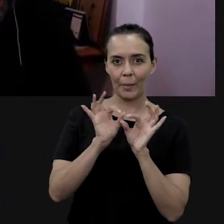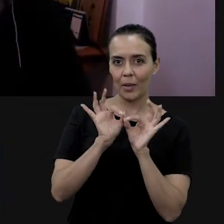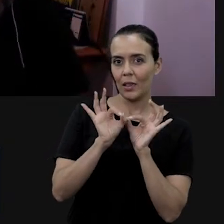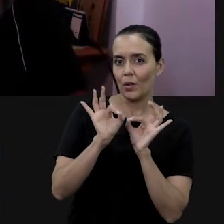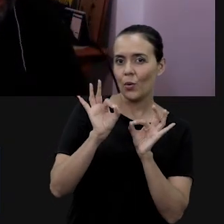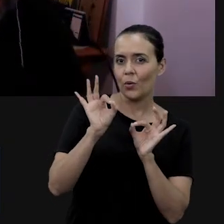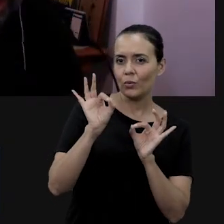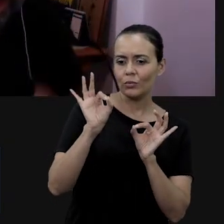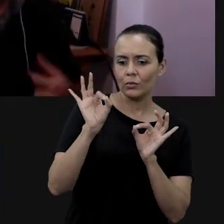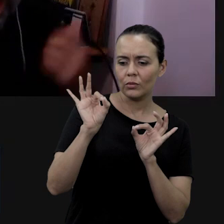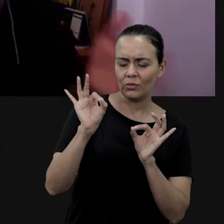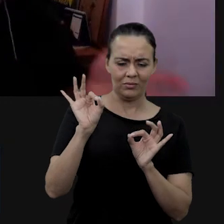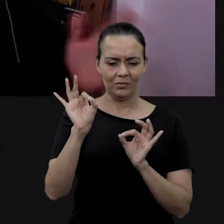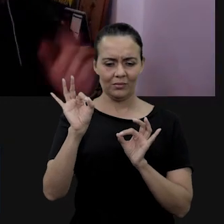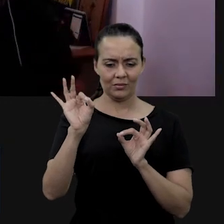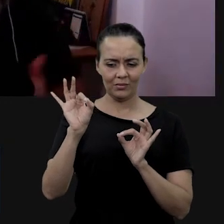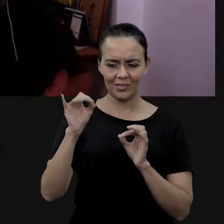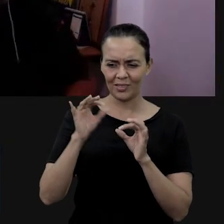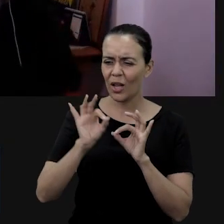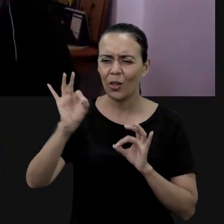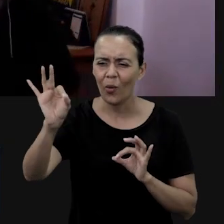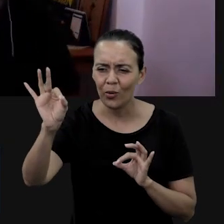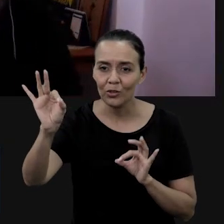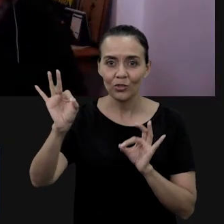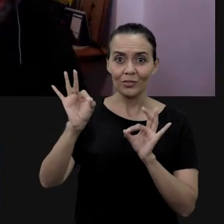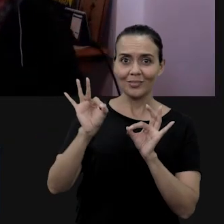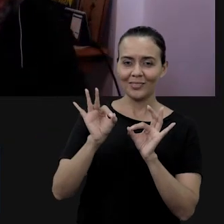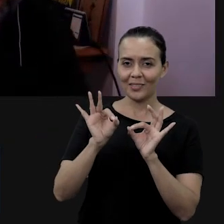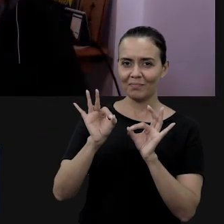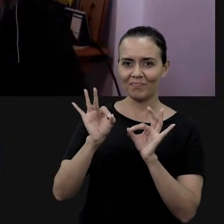da cena. Eu não vou, eu não entro, eu não tô ali.